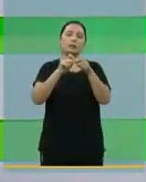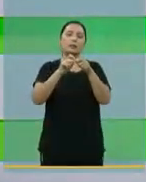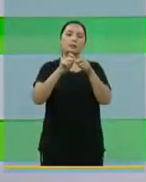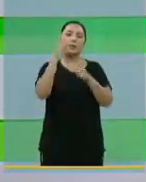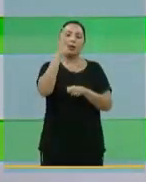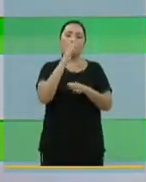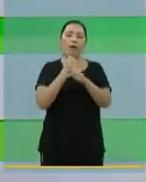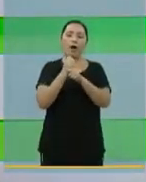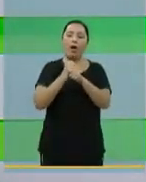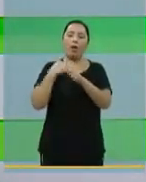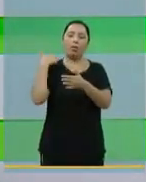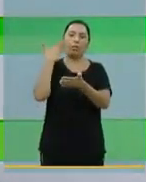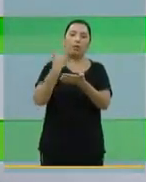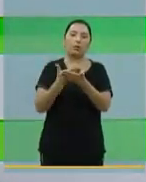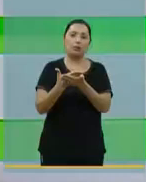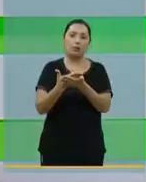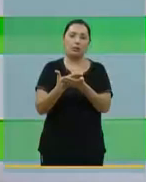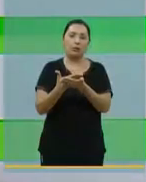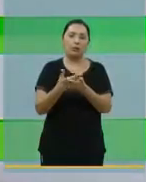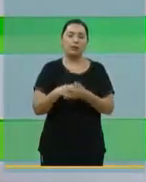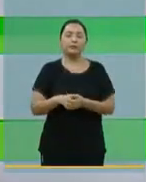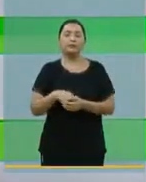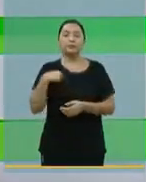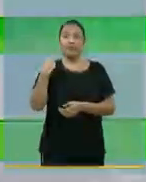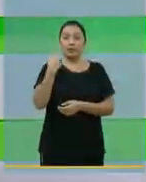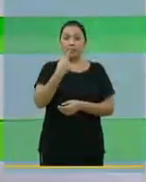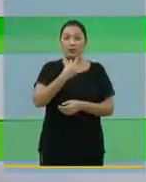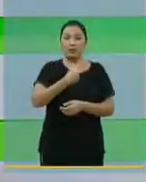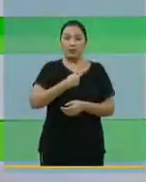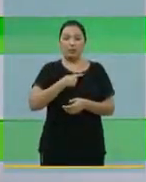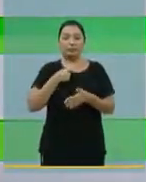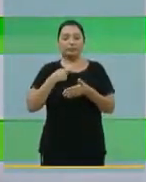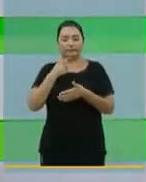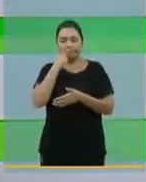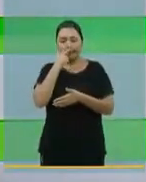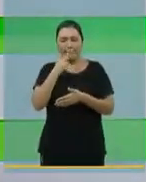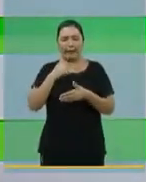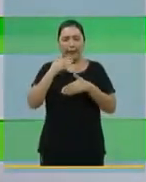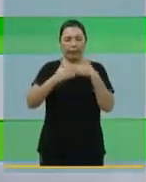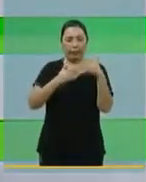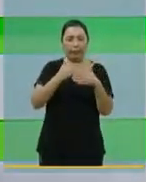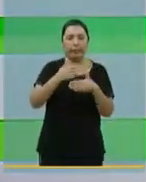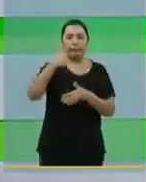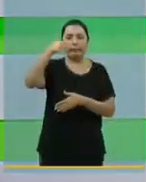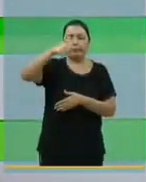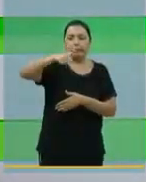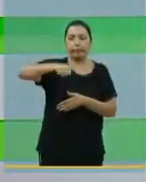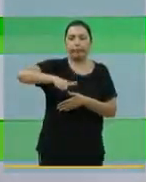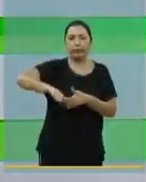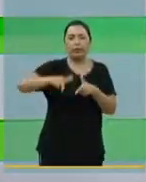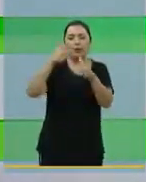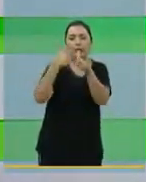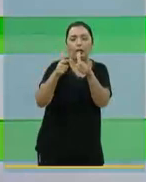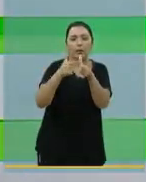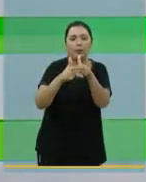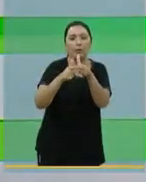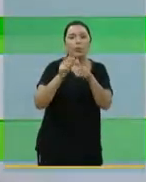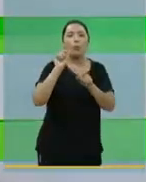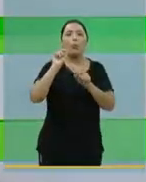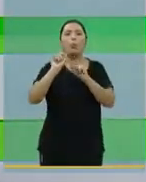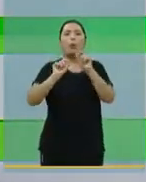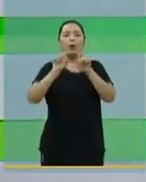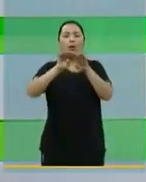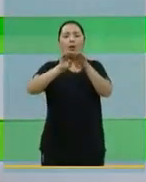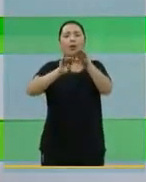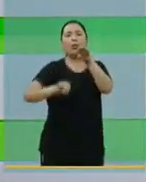últimos anos empurrando-nos para o caos e as desigualdades sociais são desde correntes